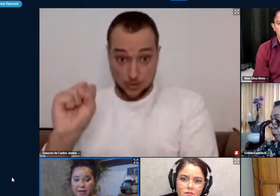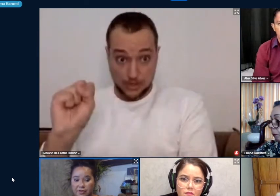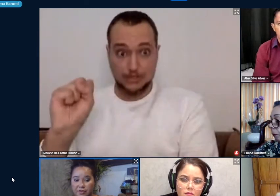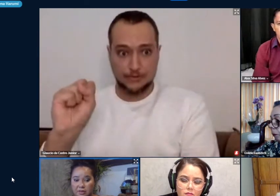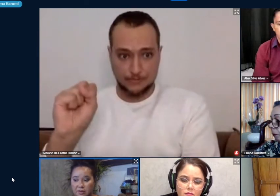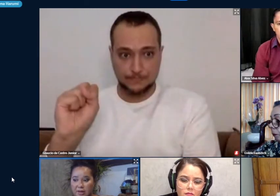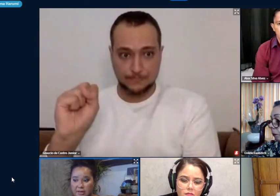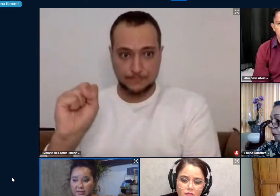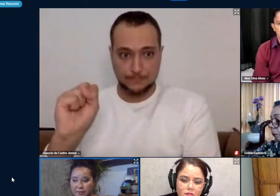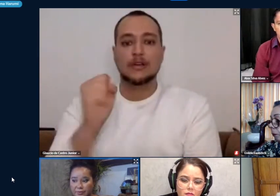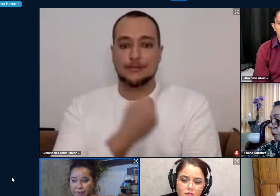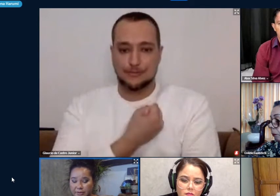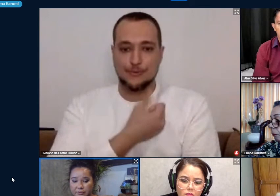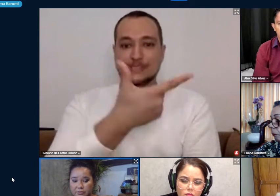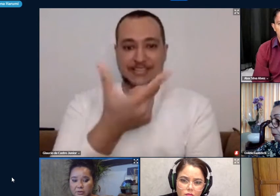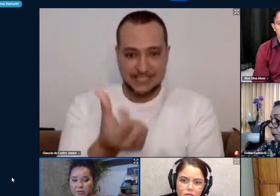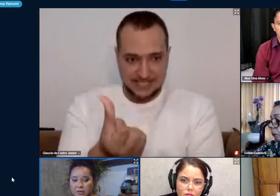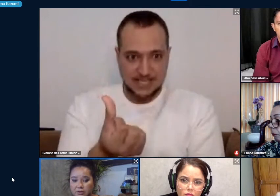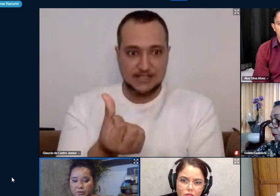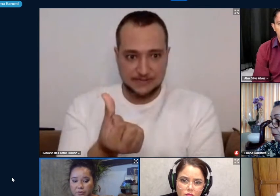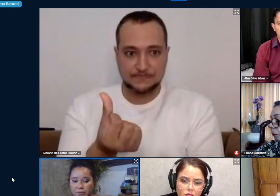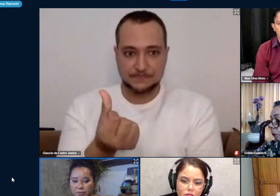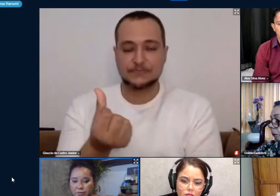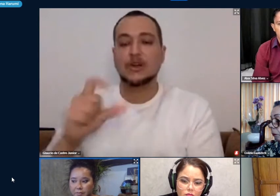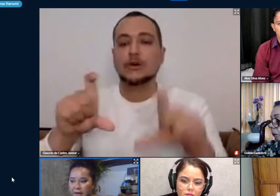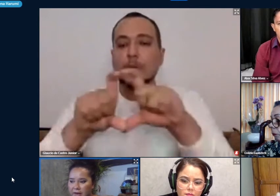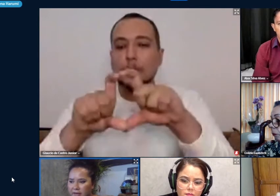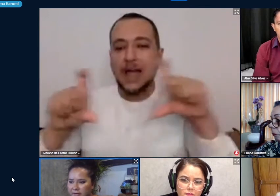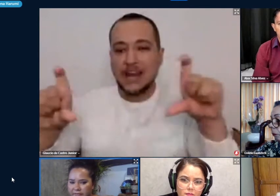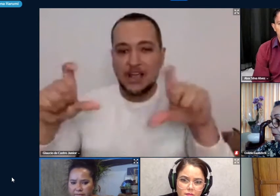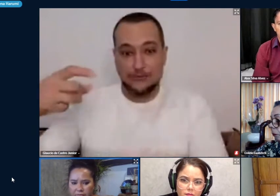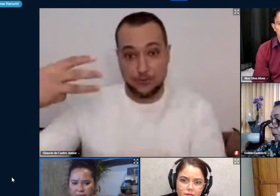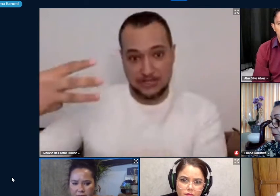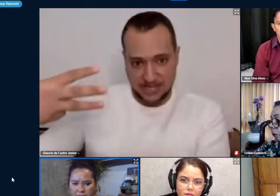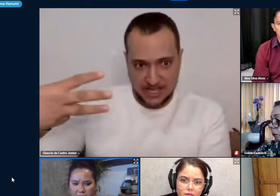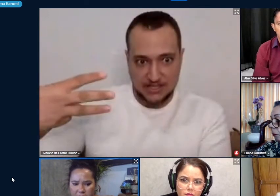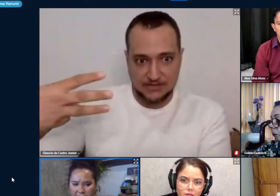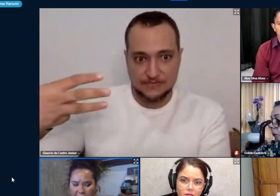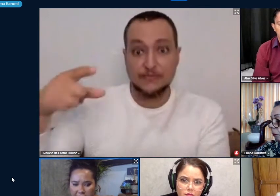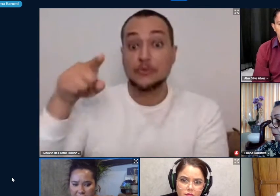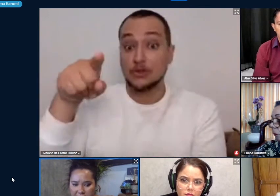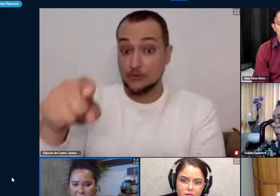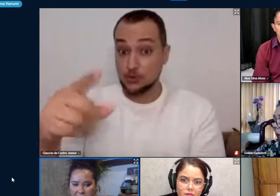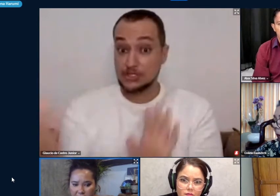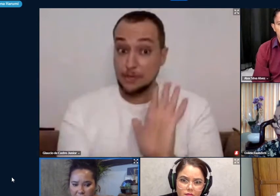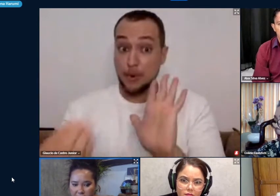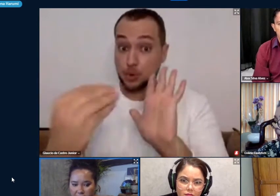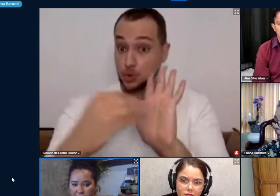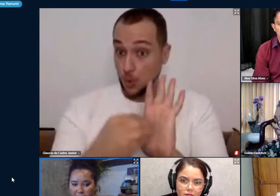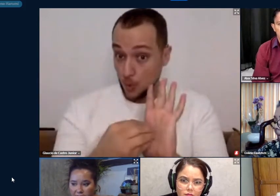Agora, na página 48, no parágrafo 3,